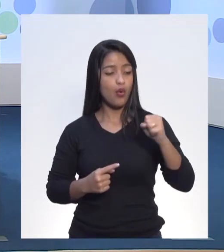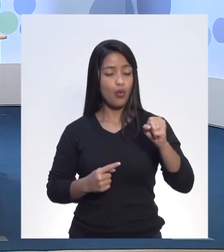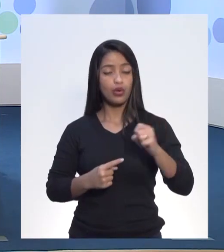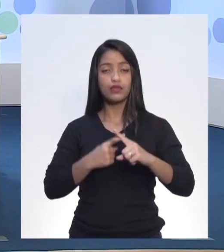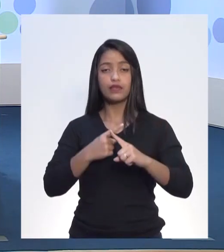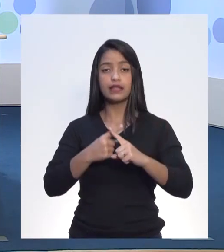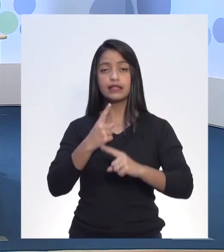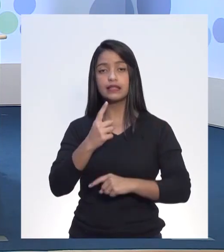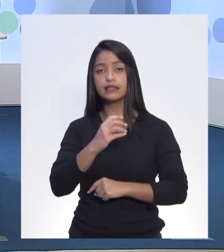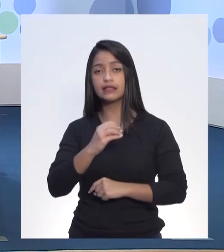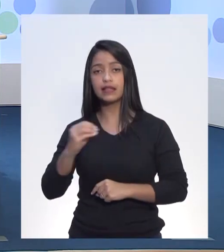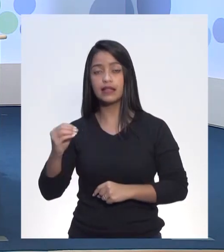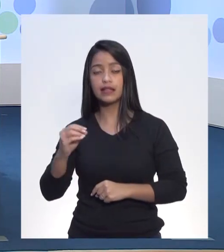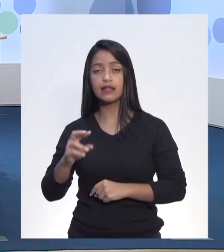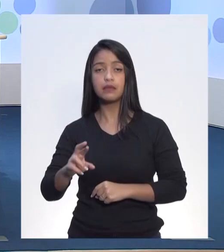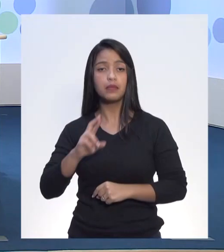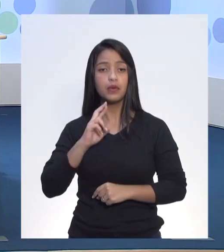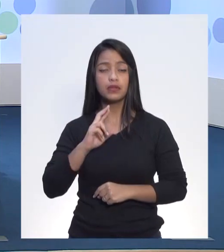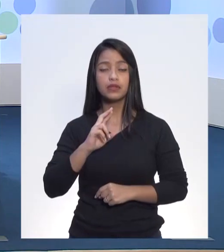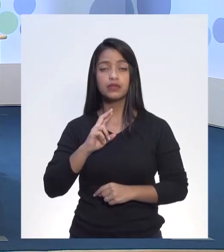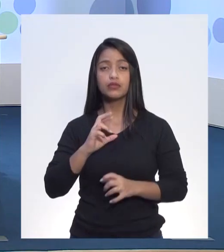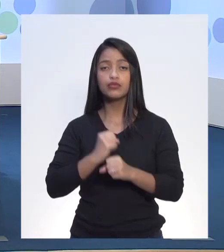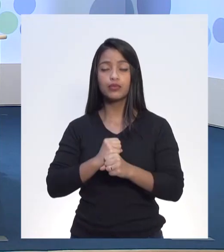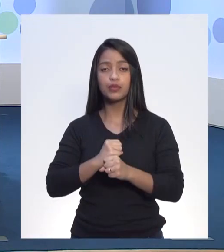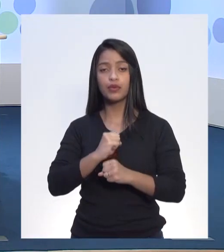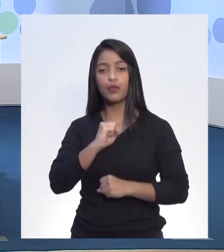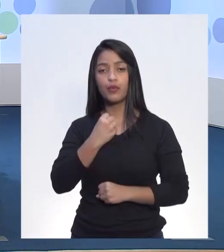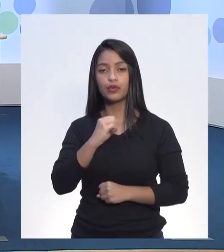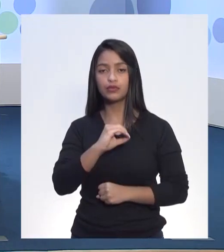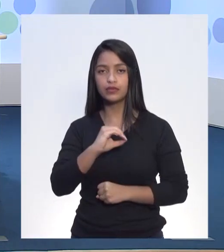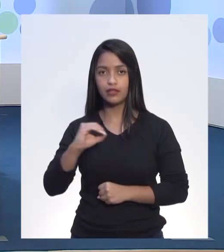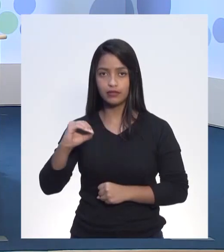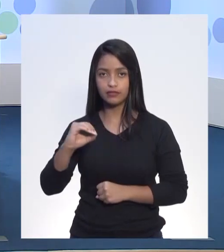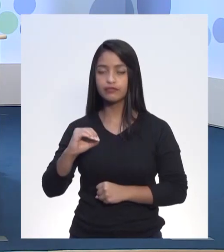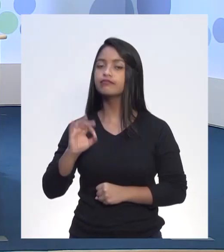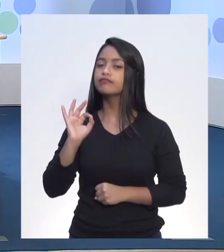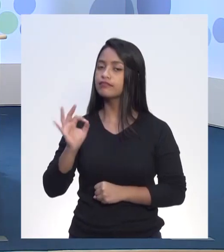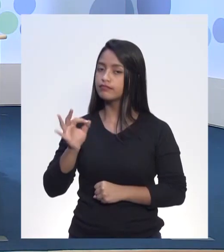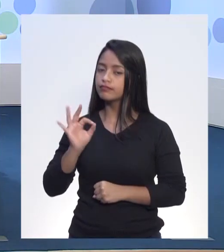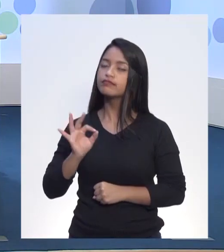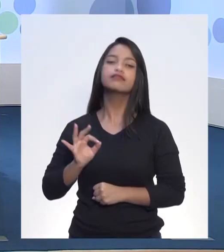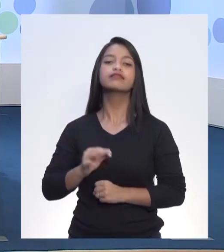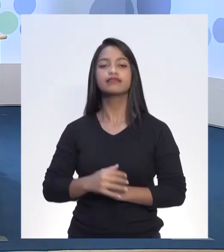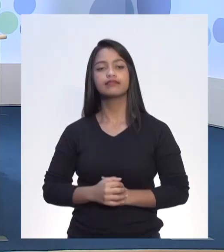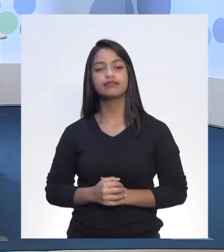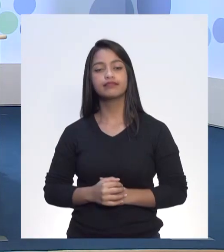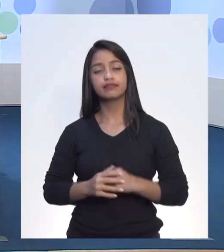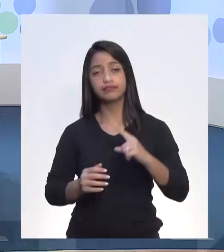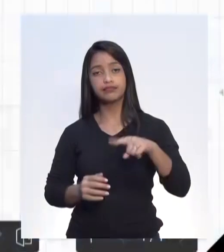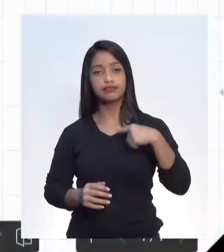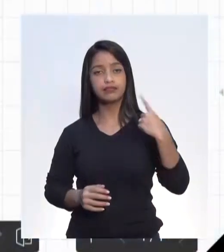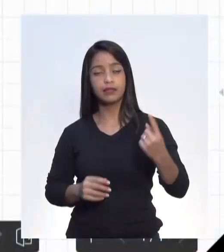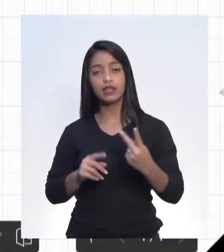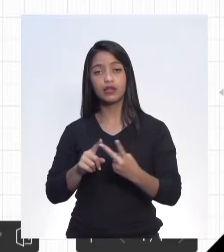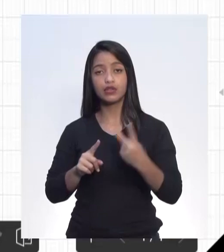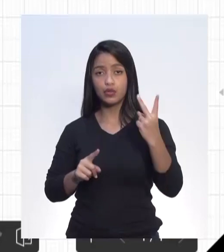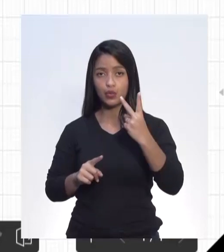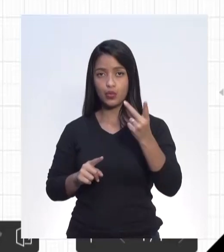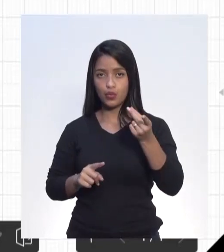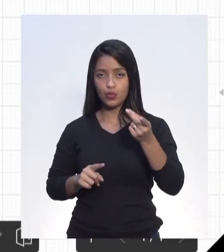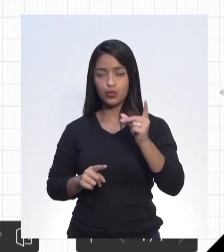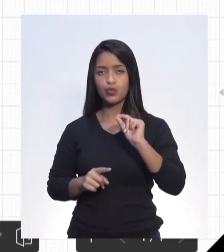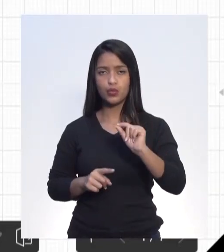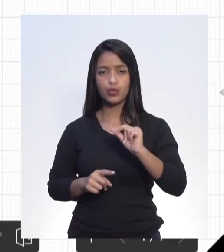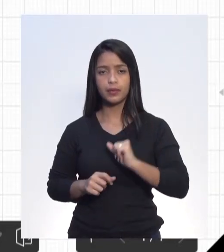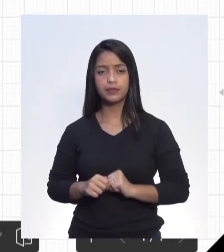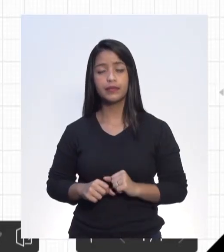100, portanto, temos aí um total de 800. Isso. Beleza? Tá? É. Aí, na sequência aqui, a gente vai substituir o mesmo